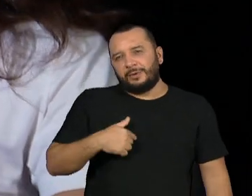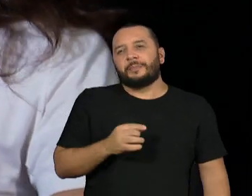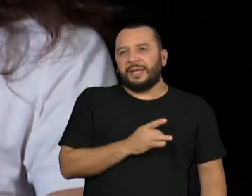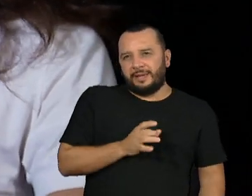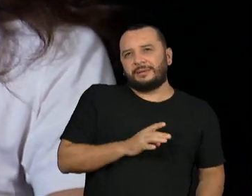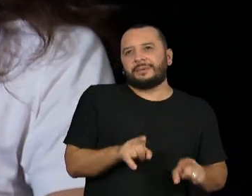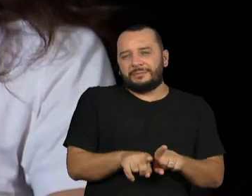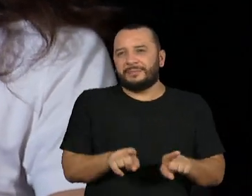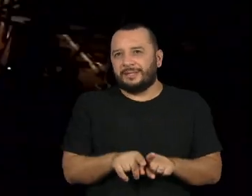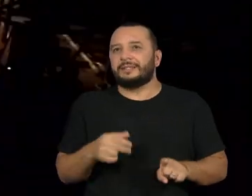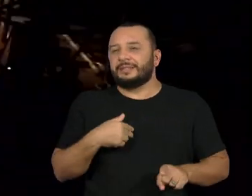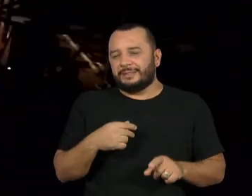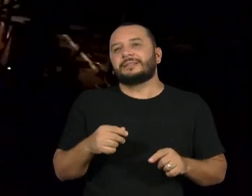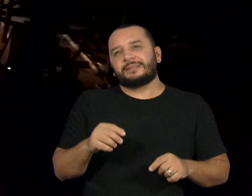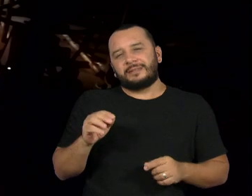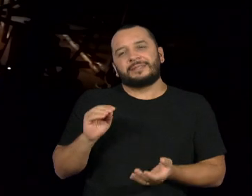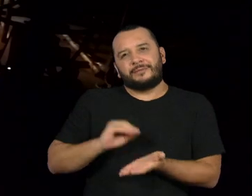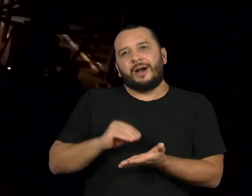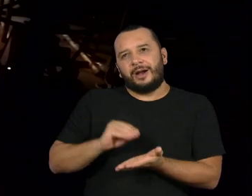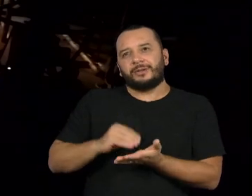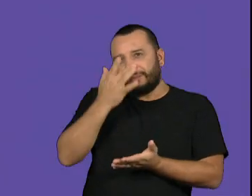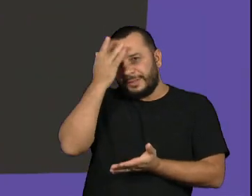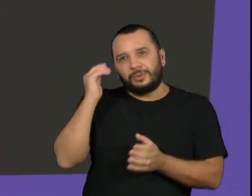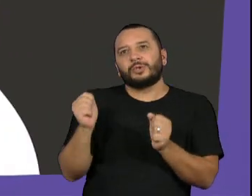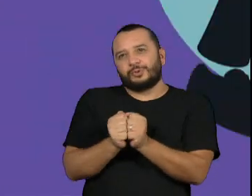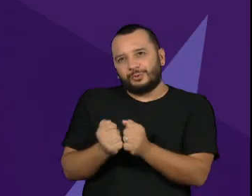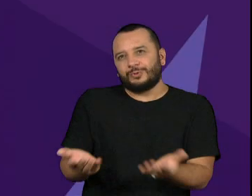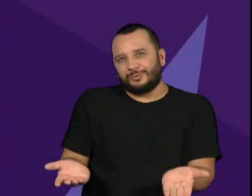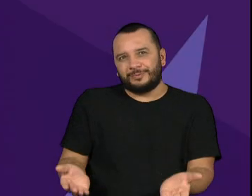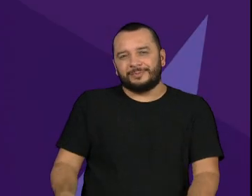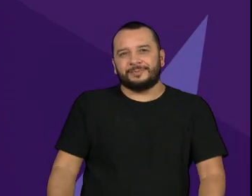sim, fazia falta ter mais alguém.